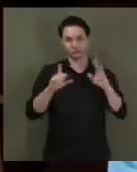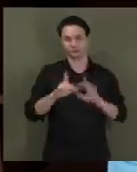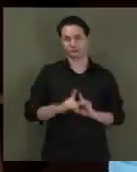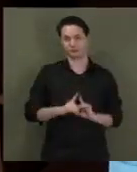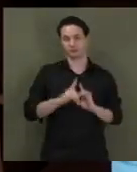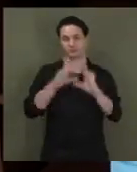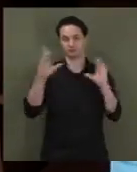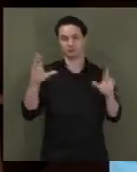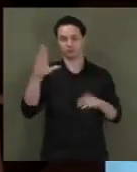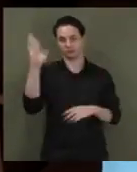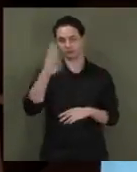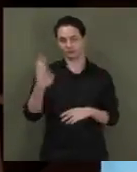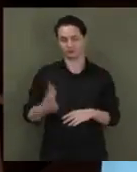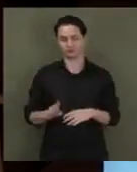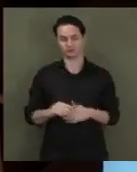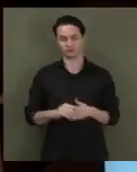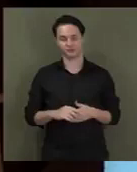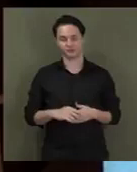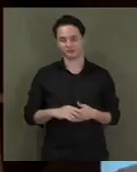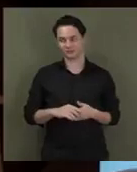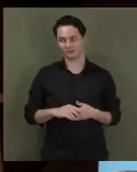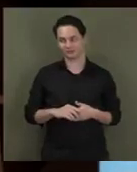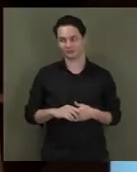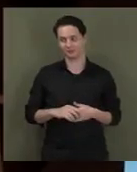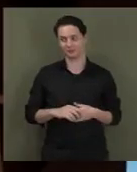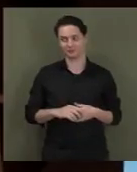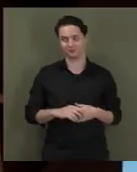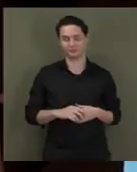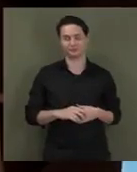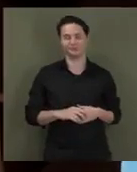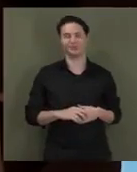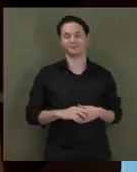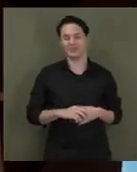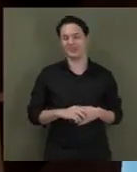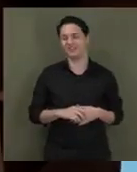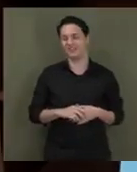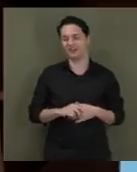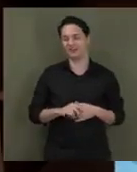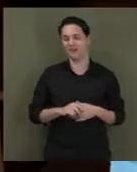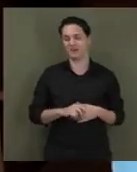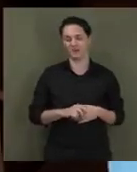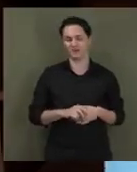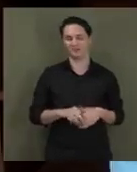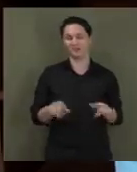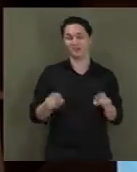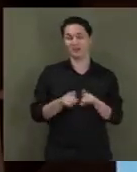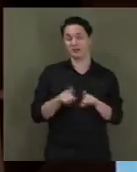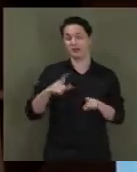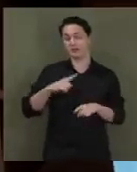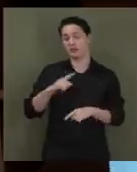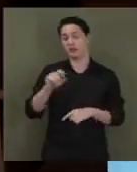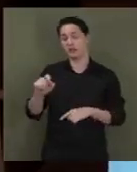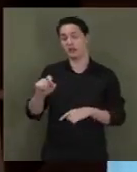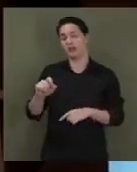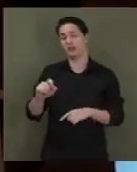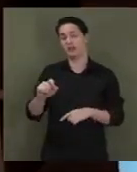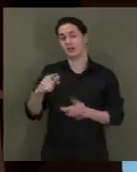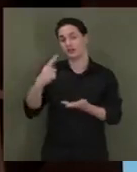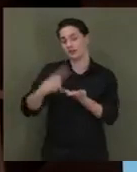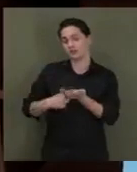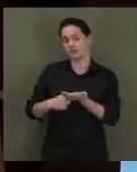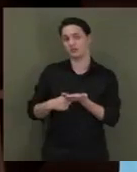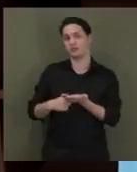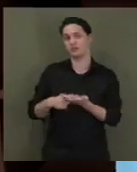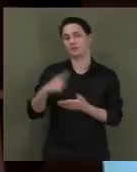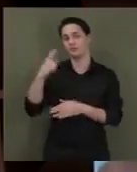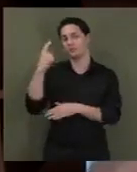democracia brasileira, mostrando que está viva, muito viva. Por uma questão de agenda, estou no Rio Grande do